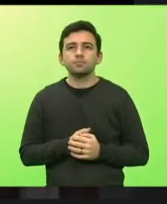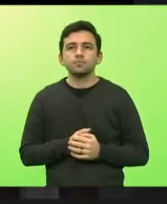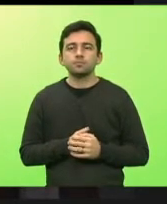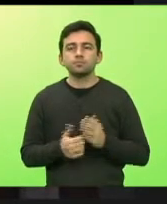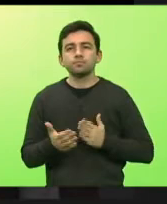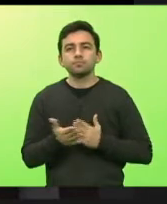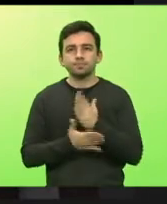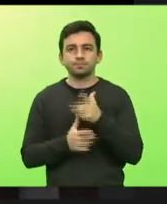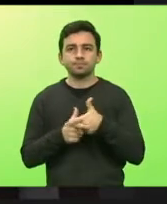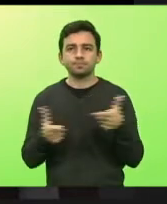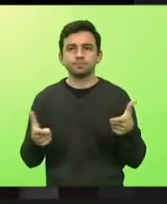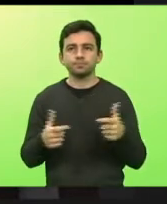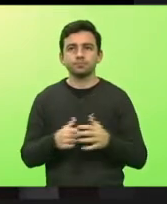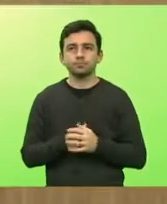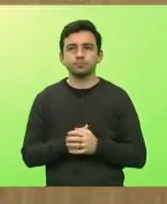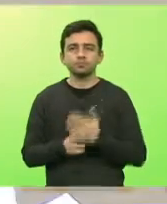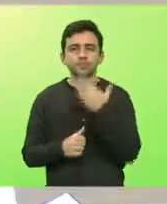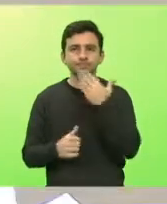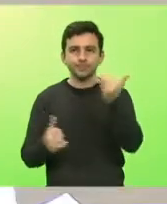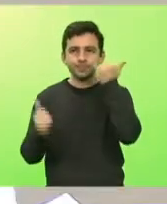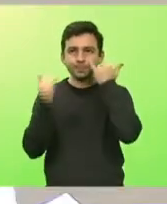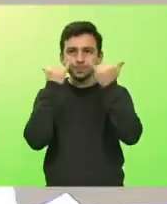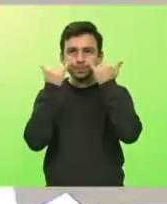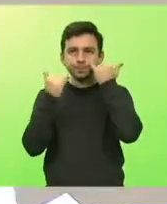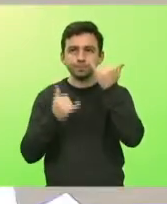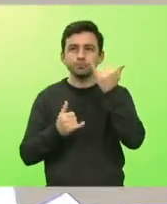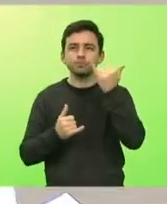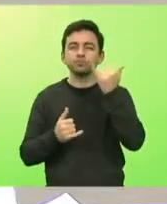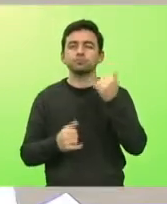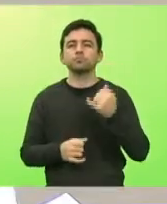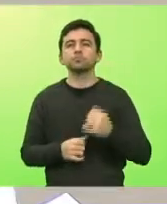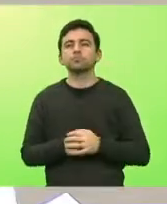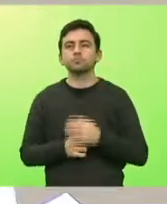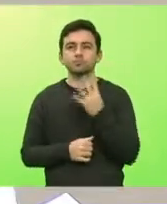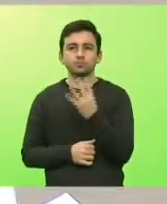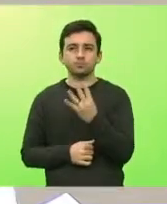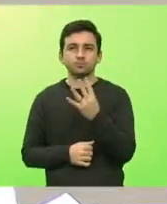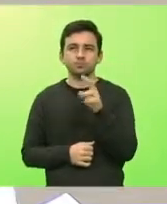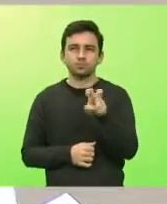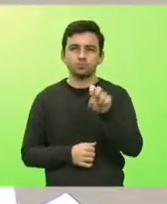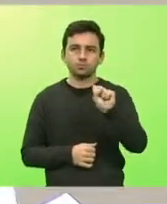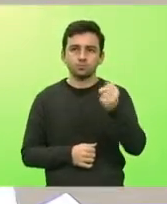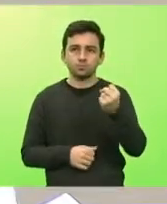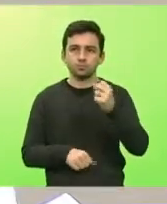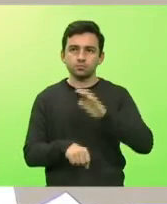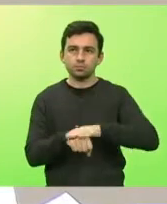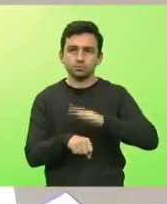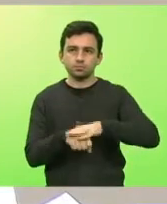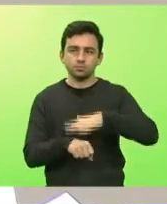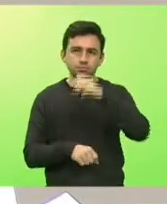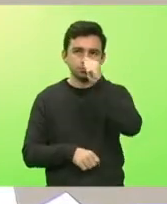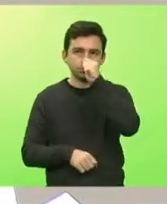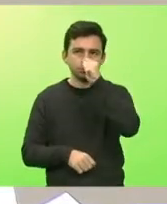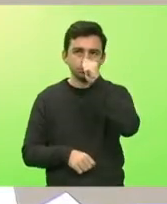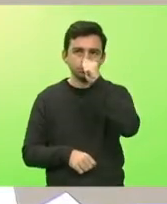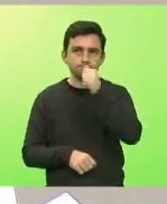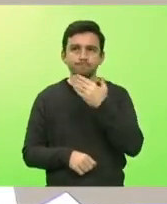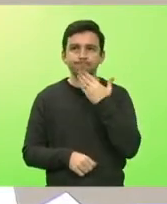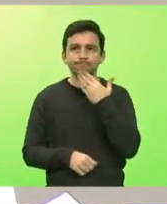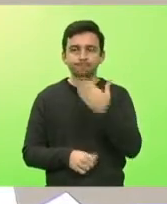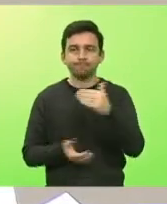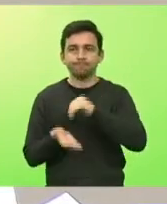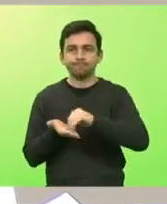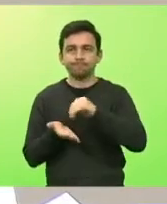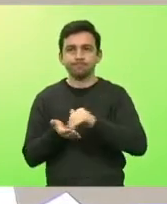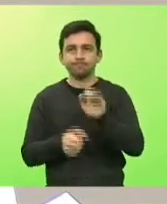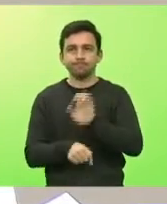Aprovado por maioria. Pedidos de informação. Pedido de informação 458, autor deputado João Amin, solicitando ao secretário de Estado